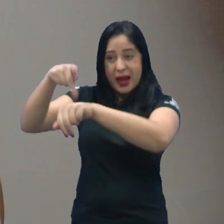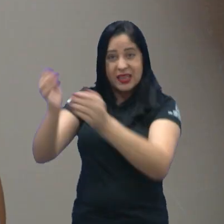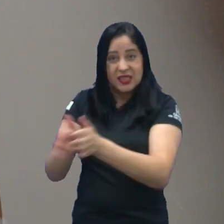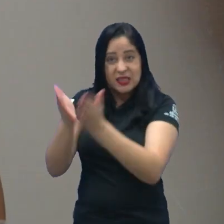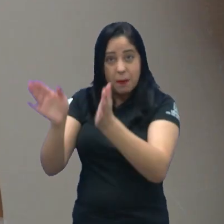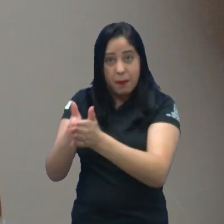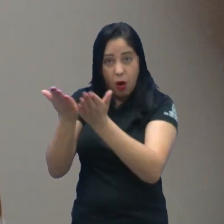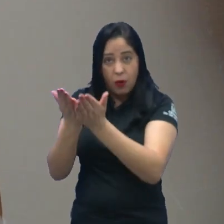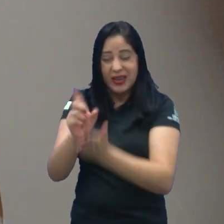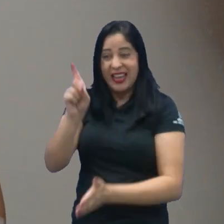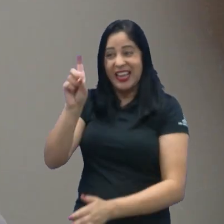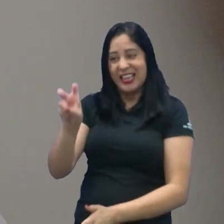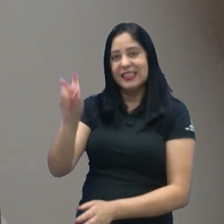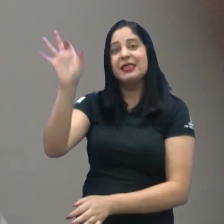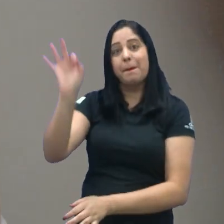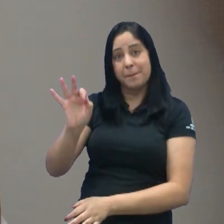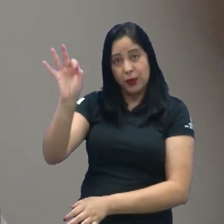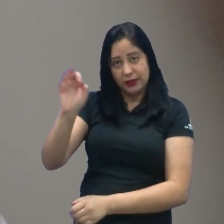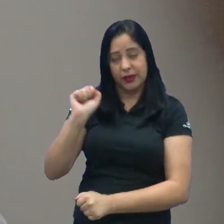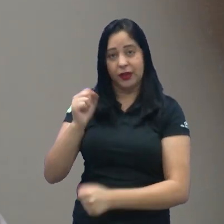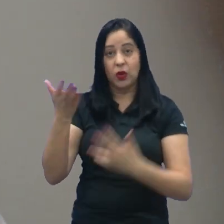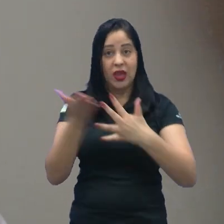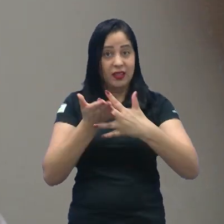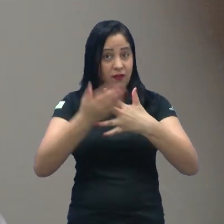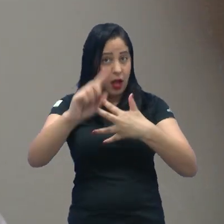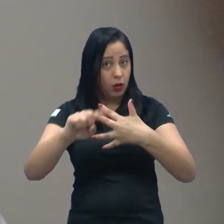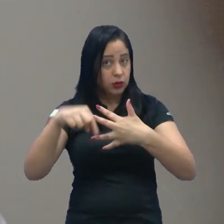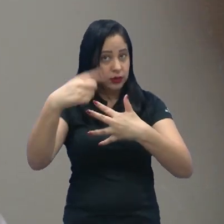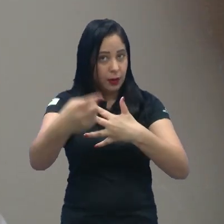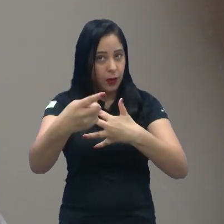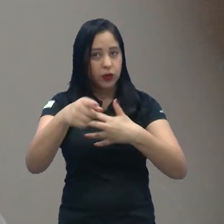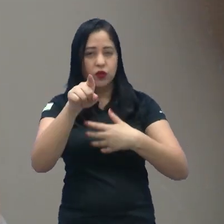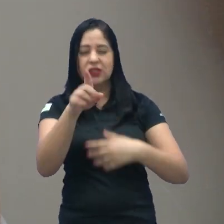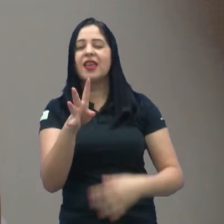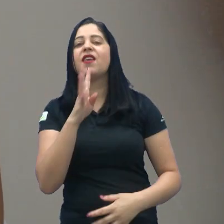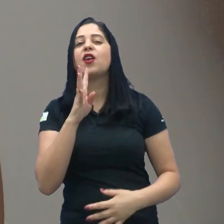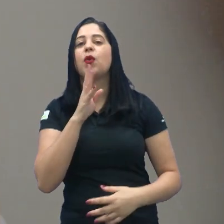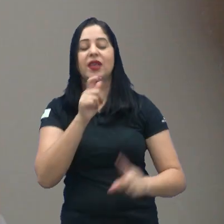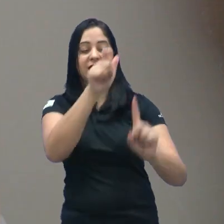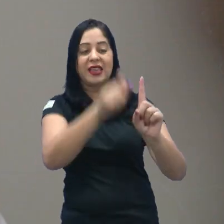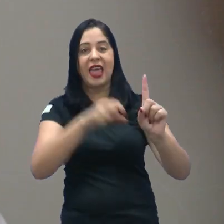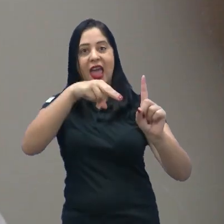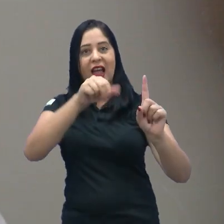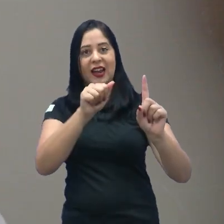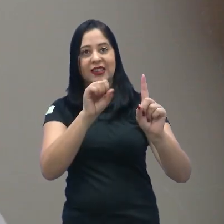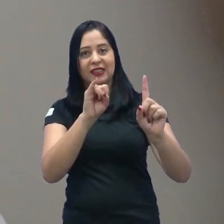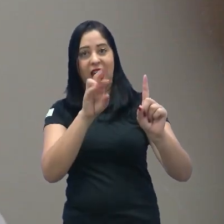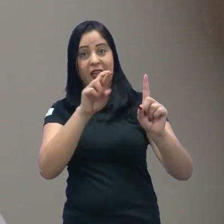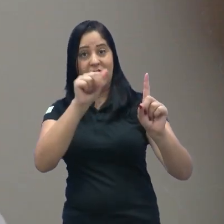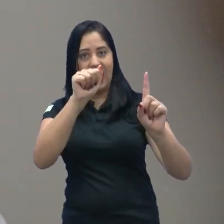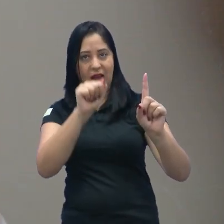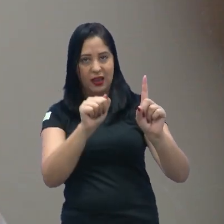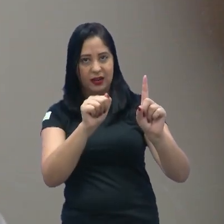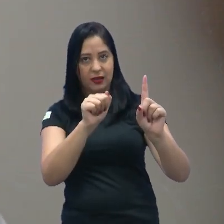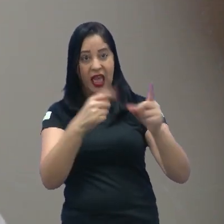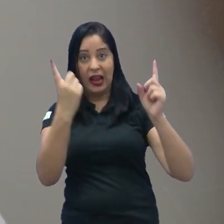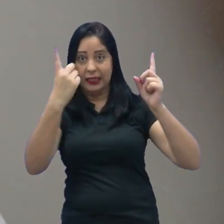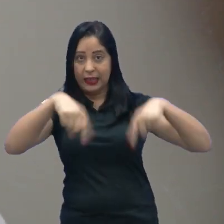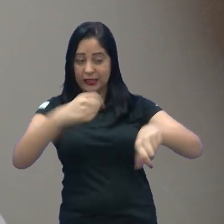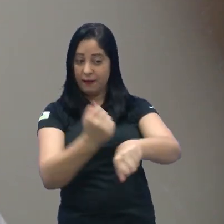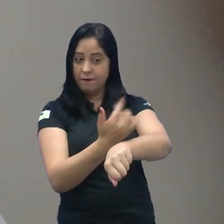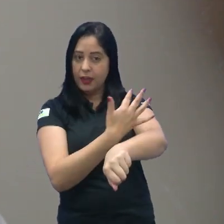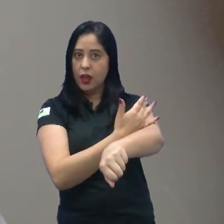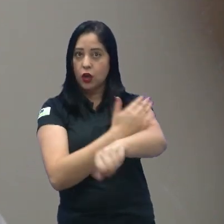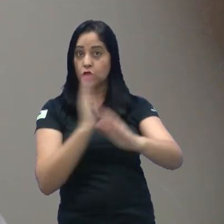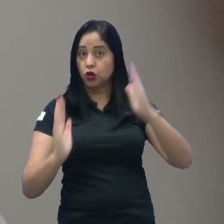chegar a 15%. No próximo bloco, você vai conhecer a história da Nayara, que enfrentou desafios emocionais na